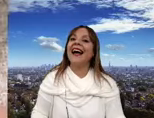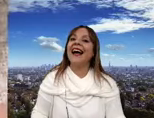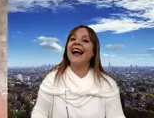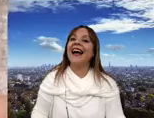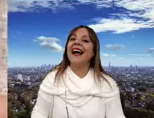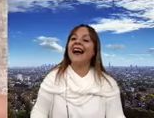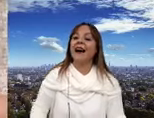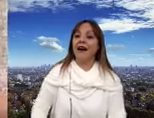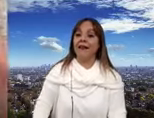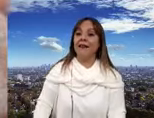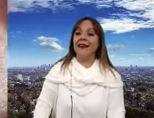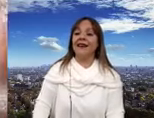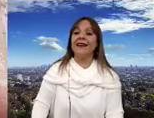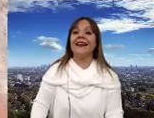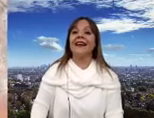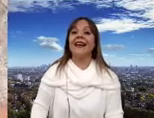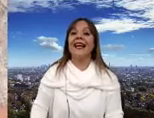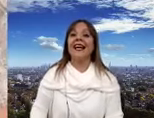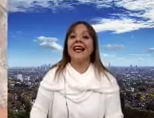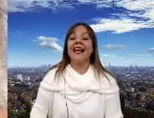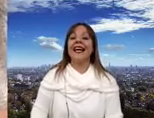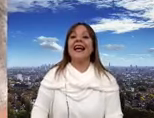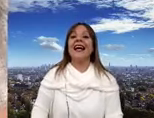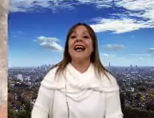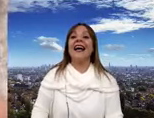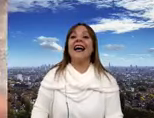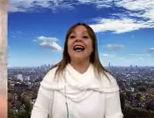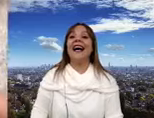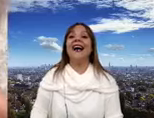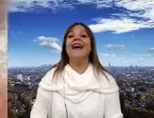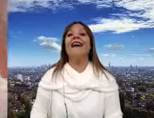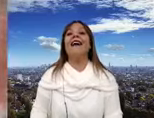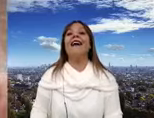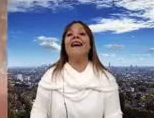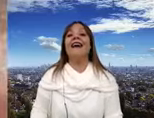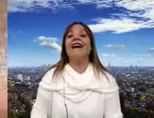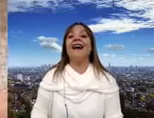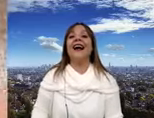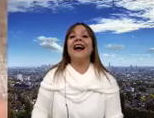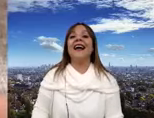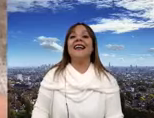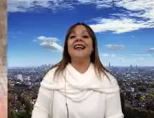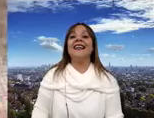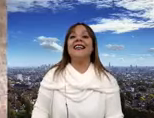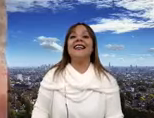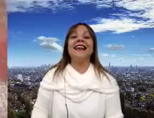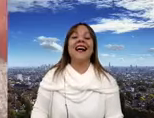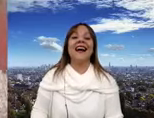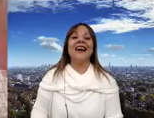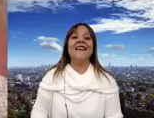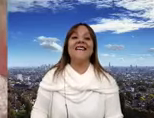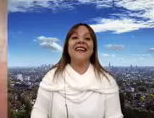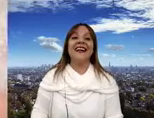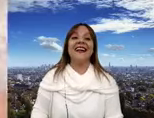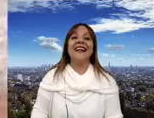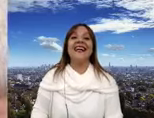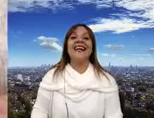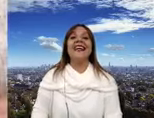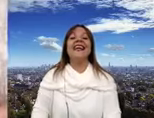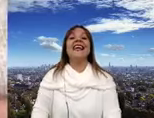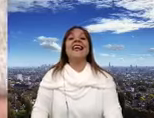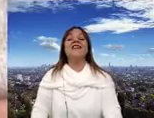pescoço, ele dá ideia de profundidade em peça, ele dá várias Olha lá! Ah, ideias, Lili, ele que só em legal! costura.